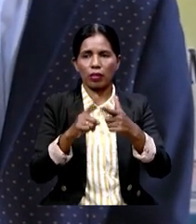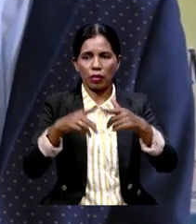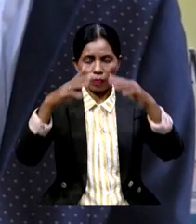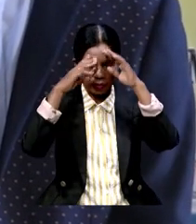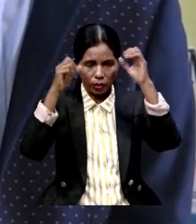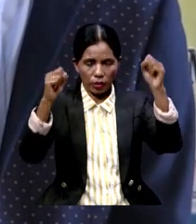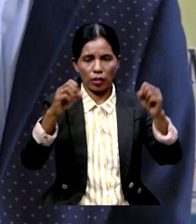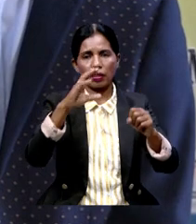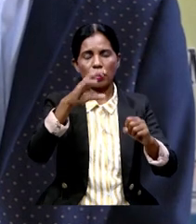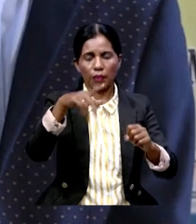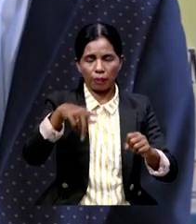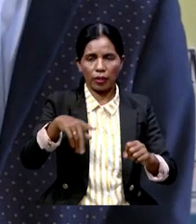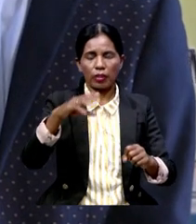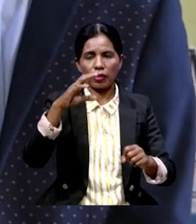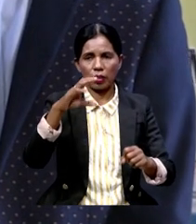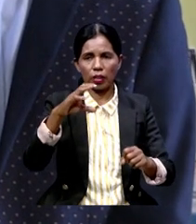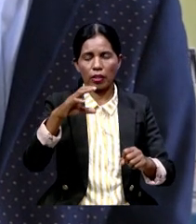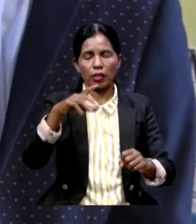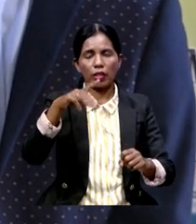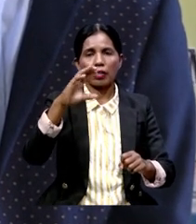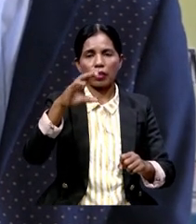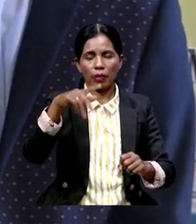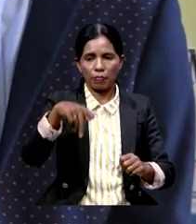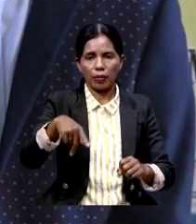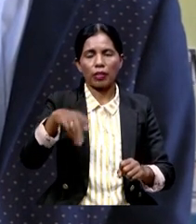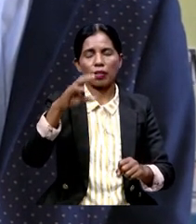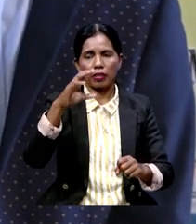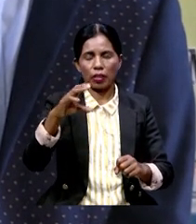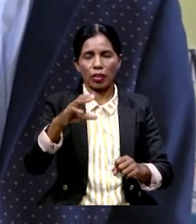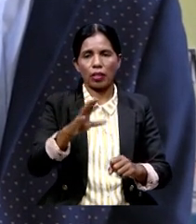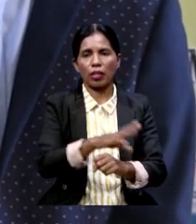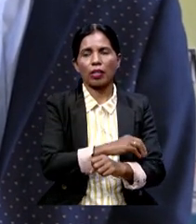presidente CPRC, né, Comissão Permanente para Recrutamento,